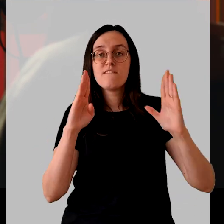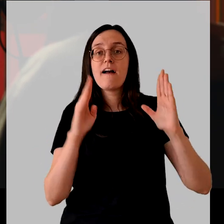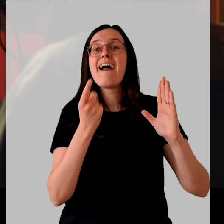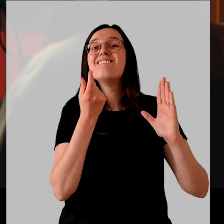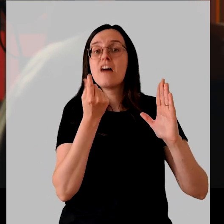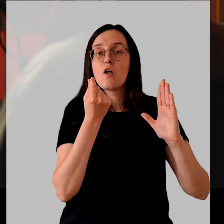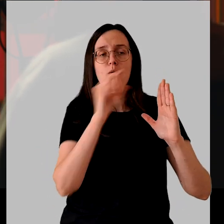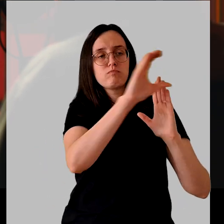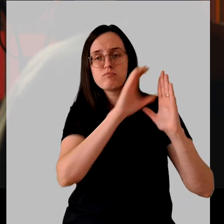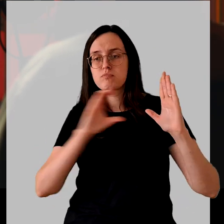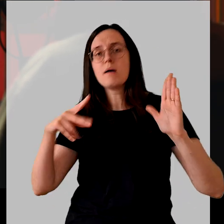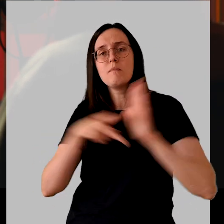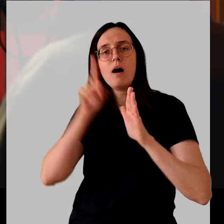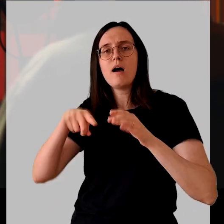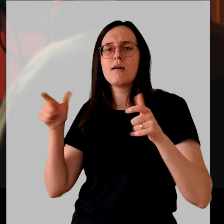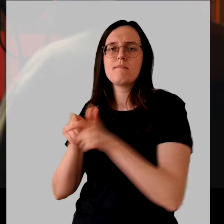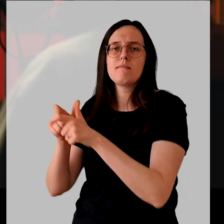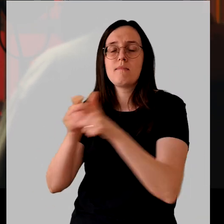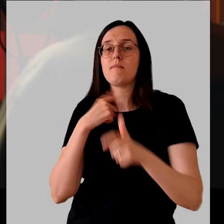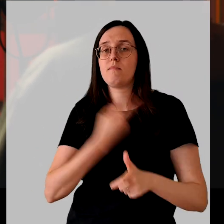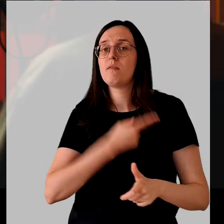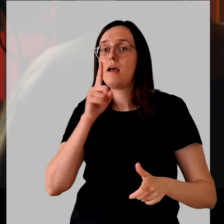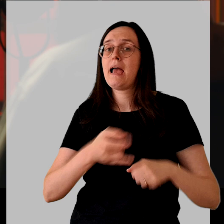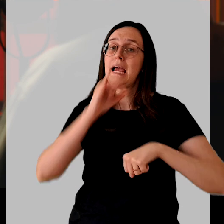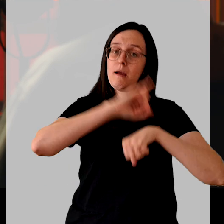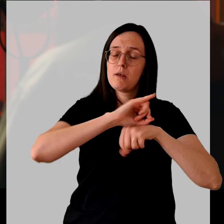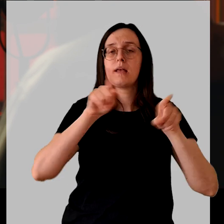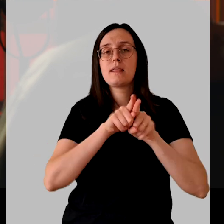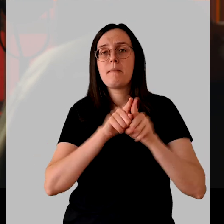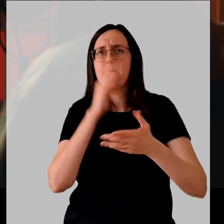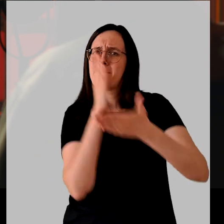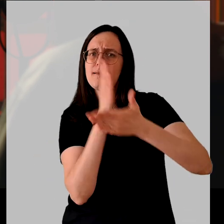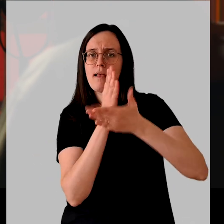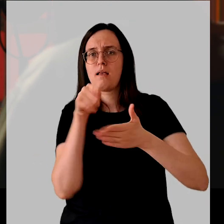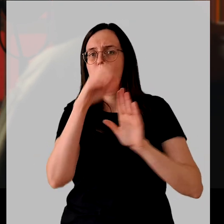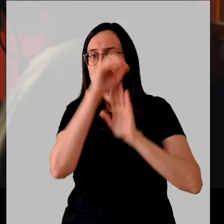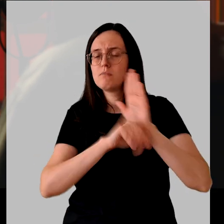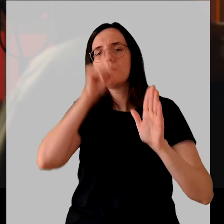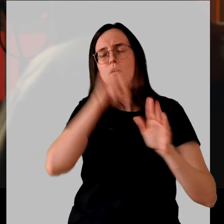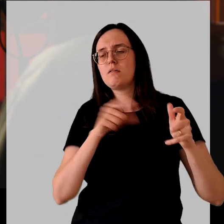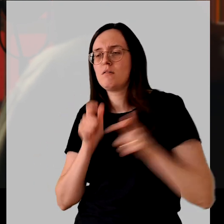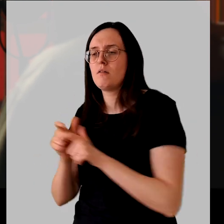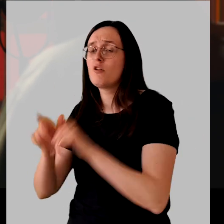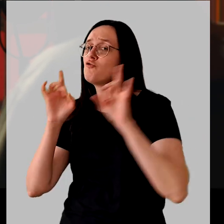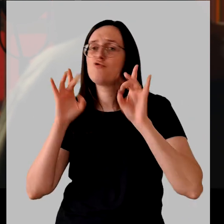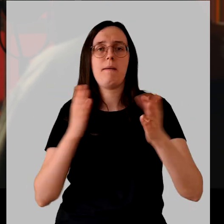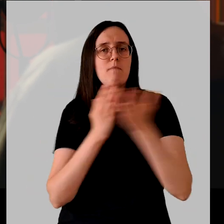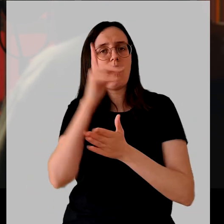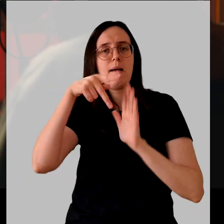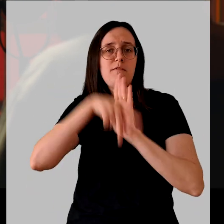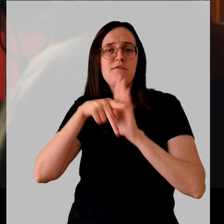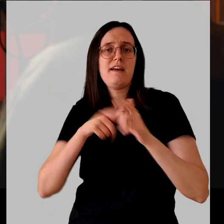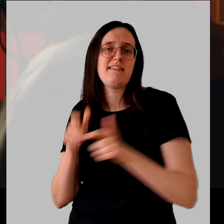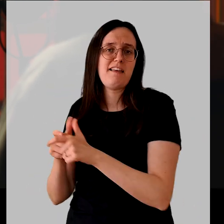dos valores são destinados para o interior. A gente tem uma fatia que é para a capital e metade desse orçamento vai só para